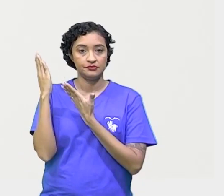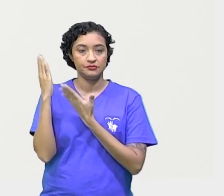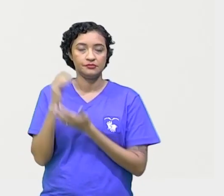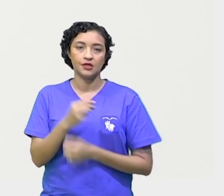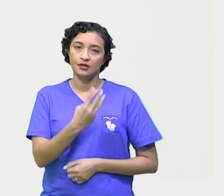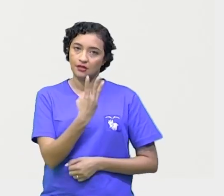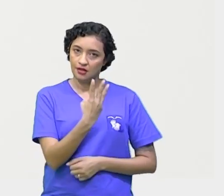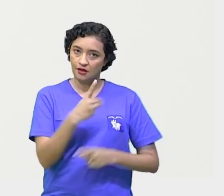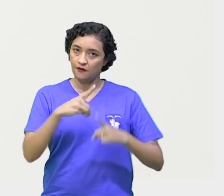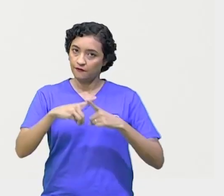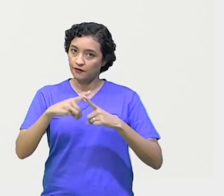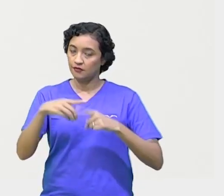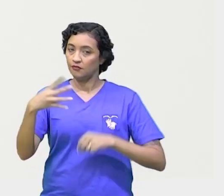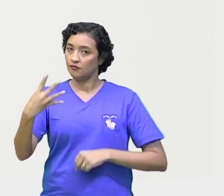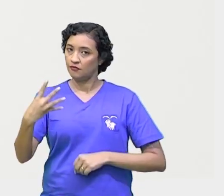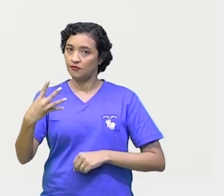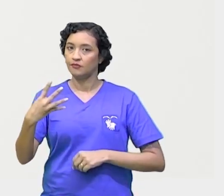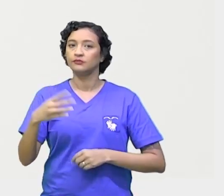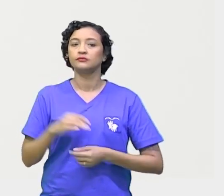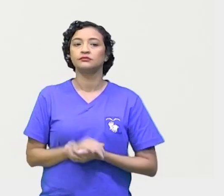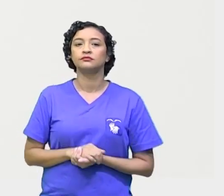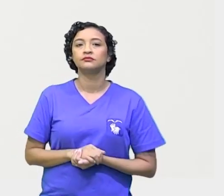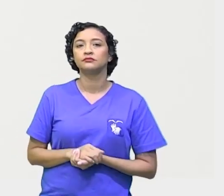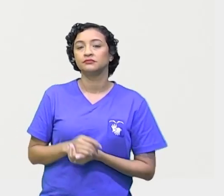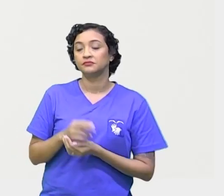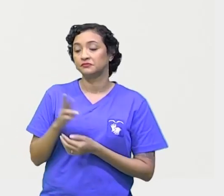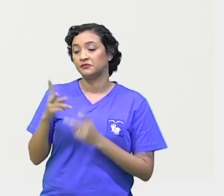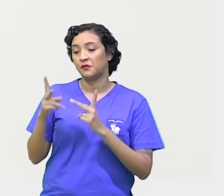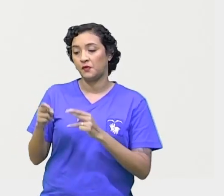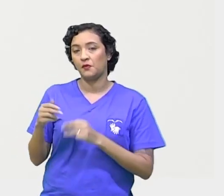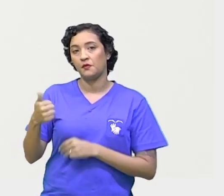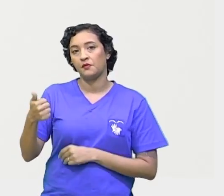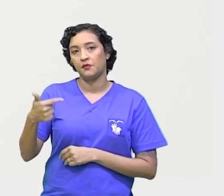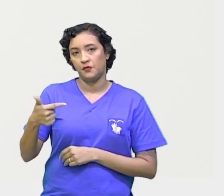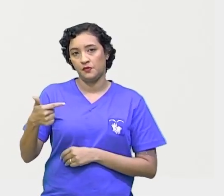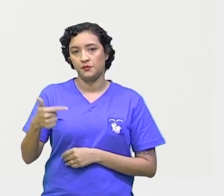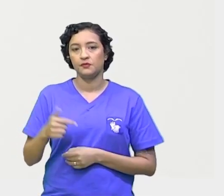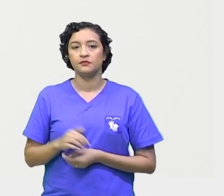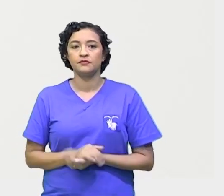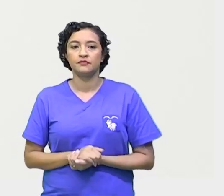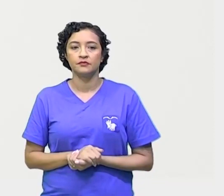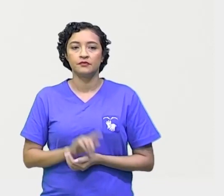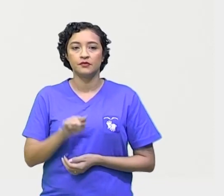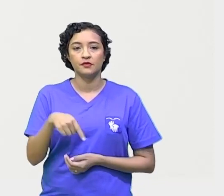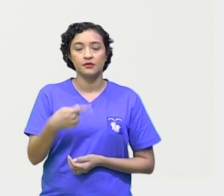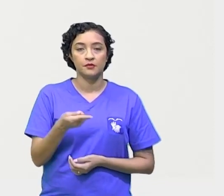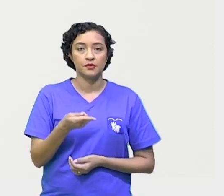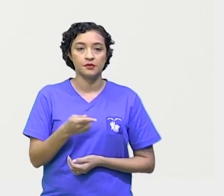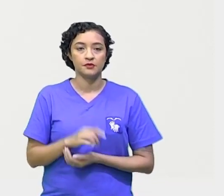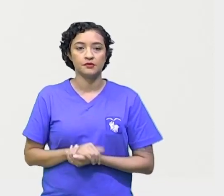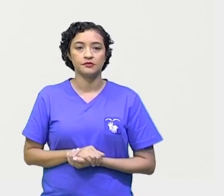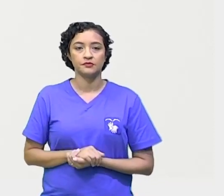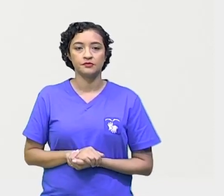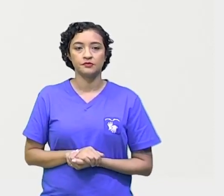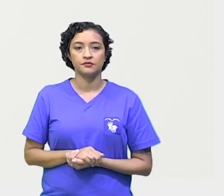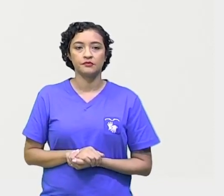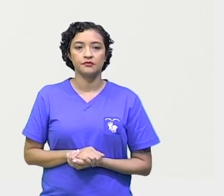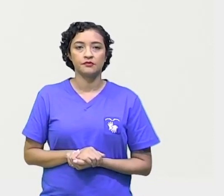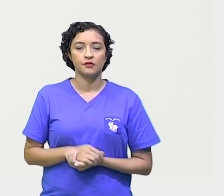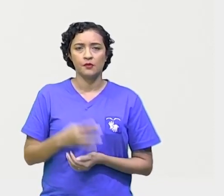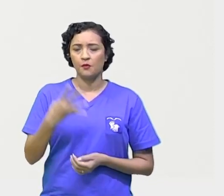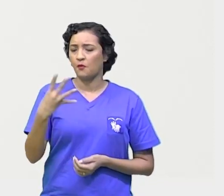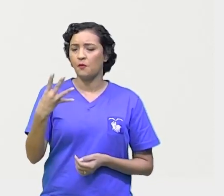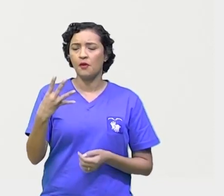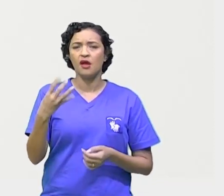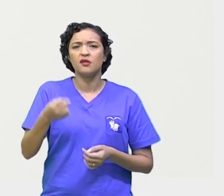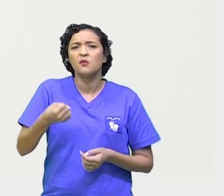quatro vezes 3 x 4 12 muito bem em seguida o quatro vamos ver quantas vezes o quarto